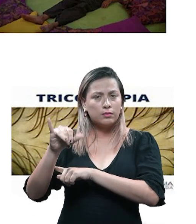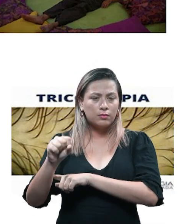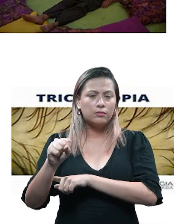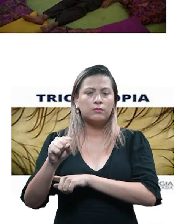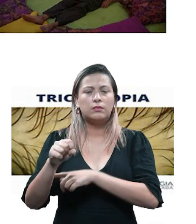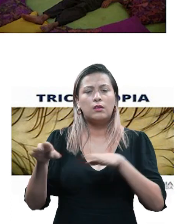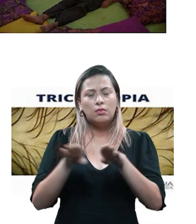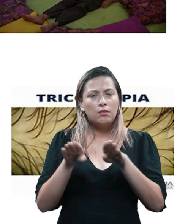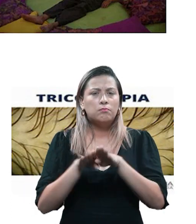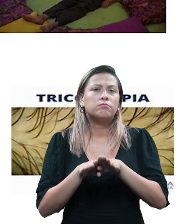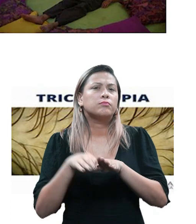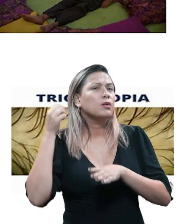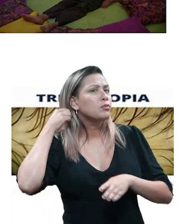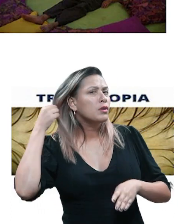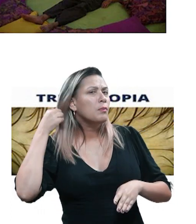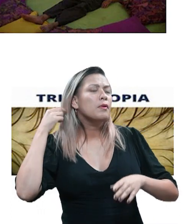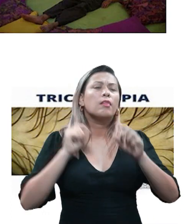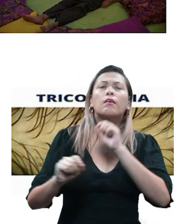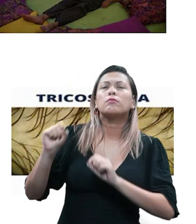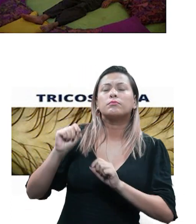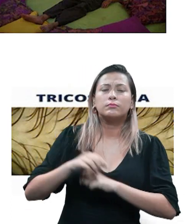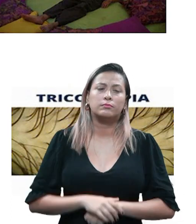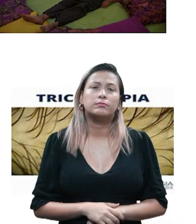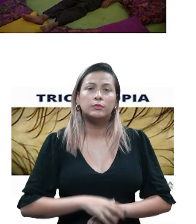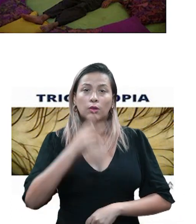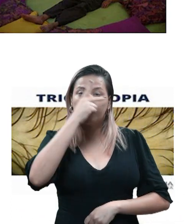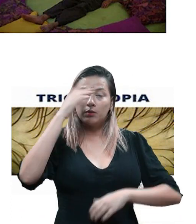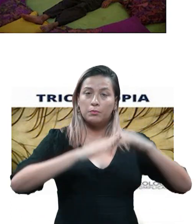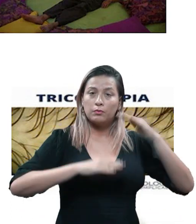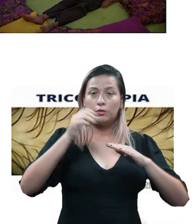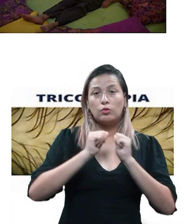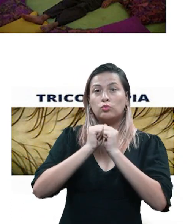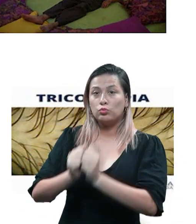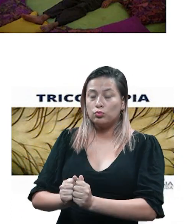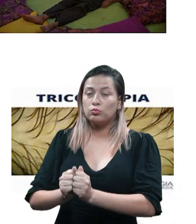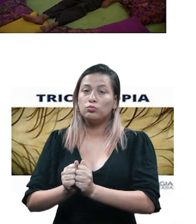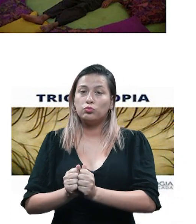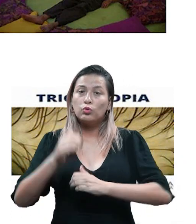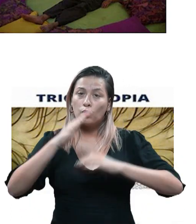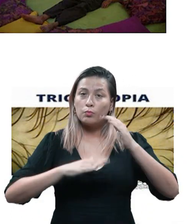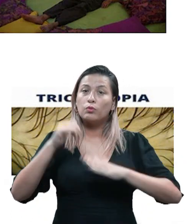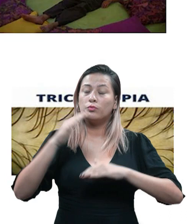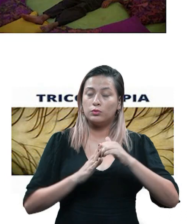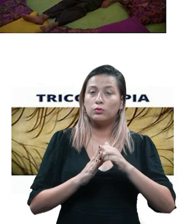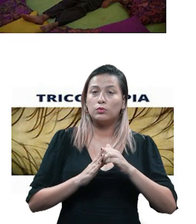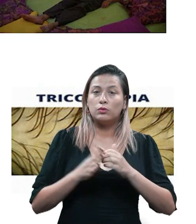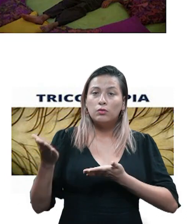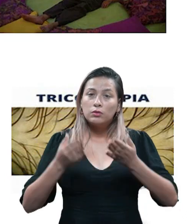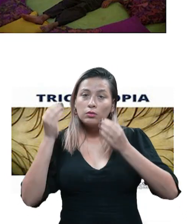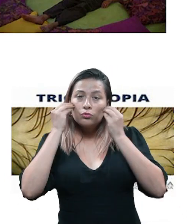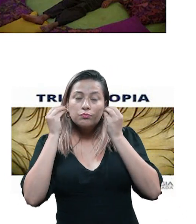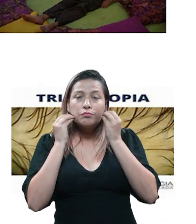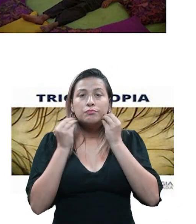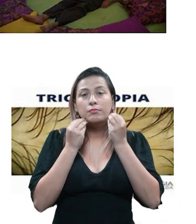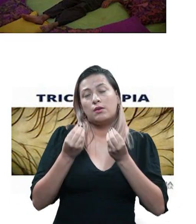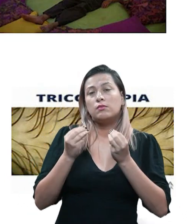Terapia capilar. O terapeuta vai atuar juntamente com o dermatologista tanto nas desordens estéticas do fio de cabelo